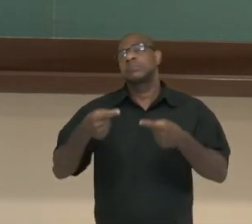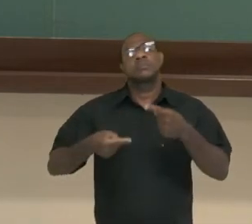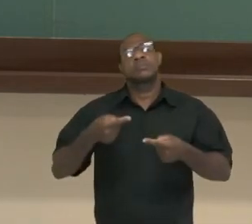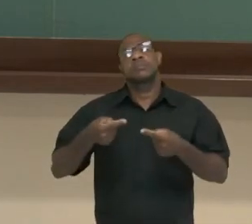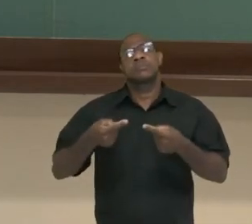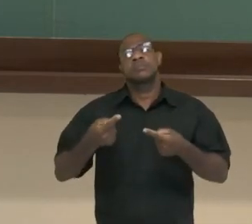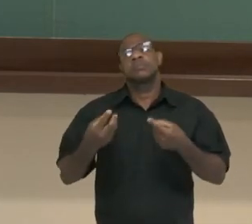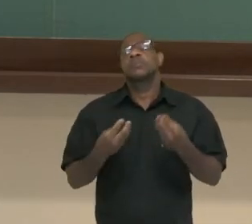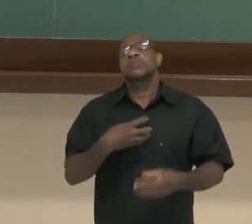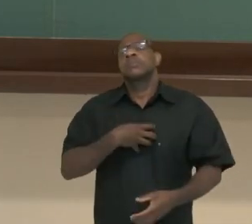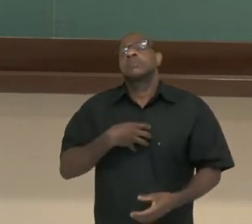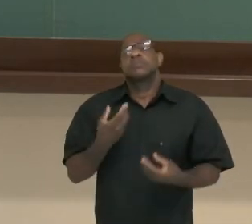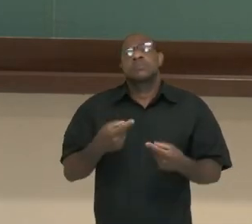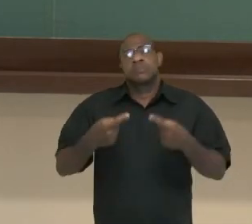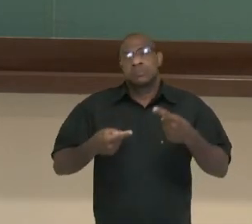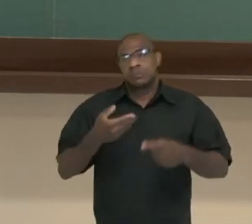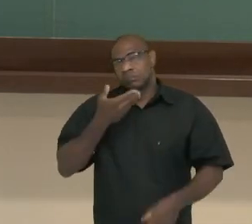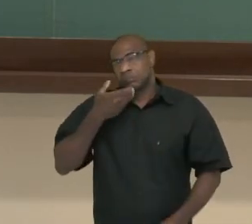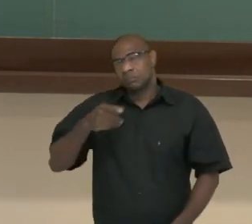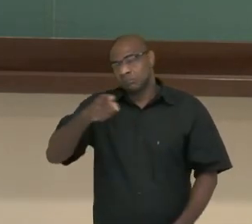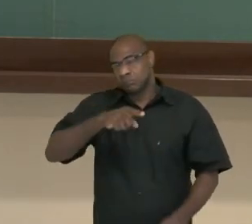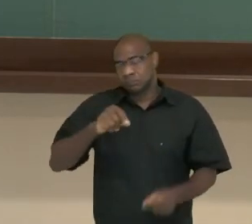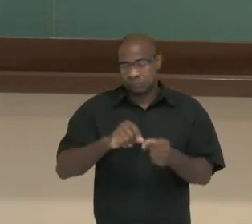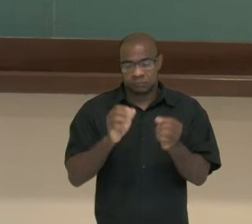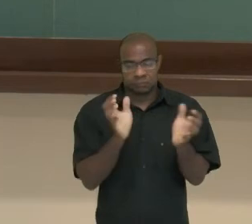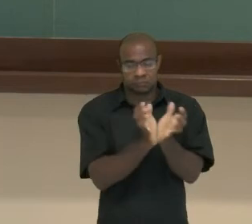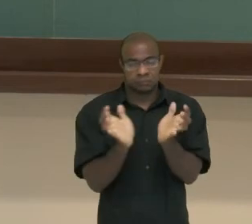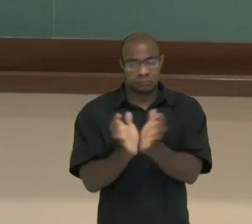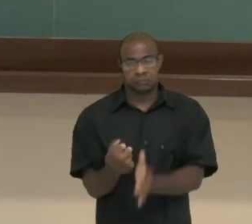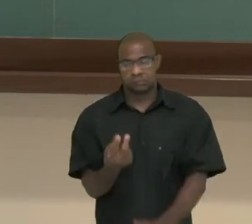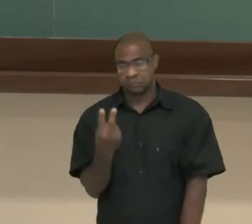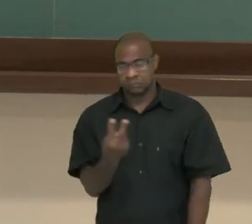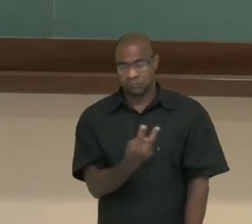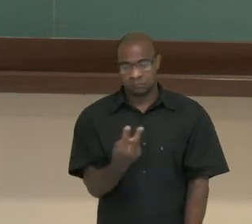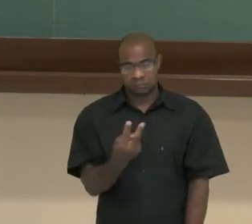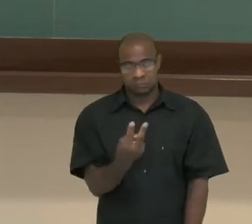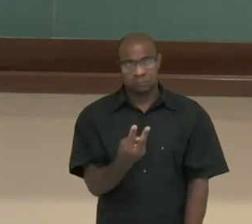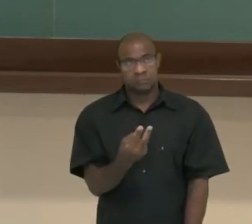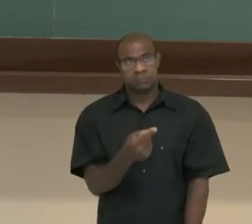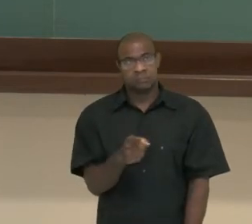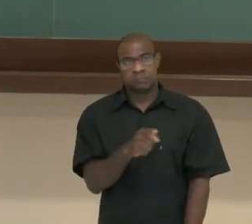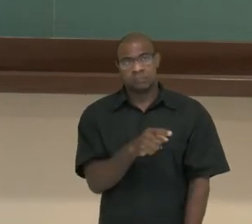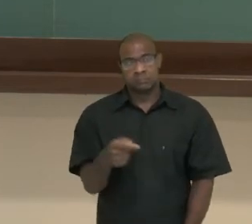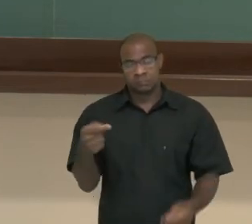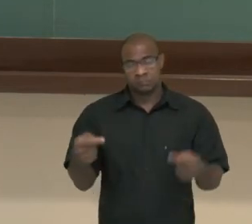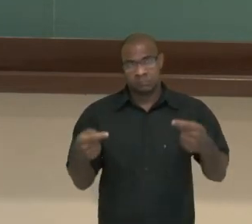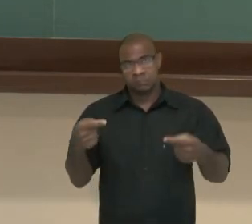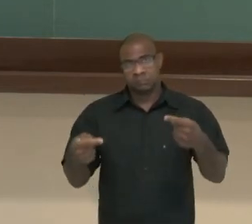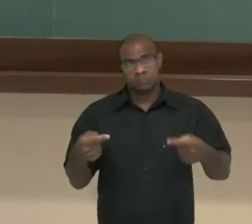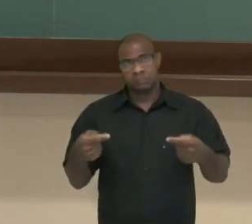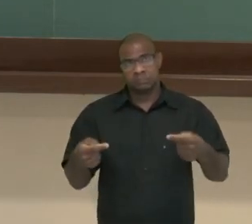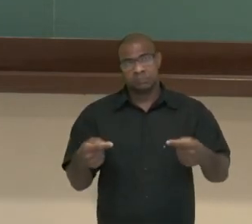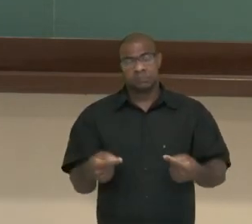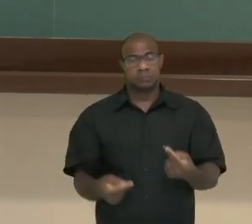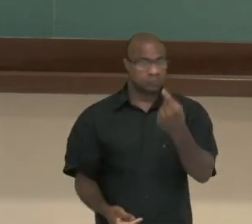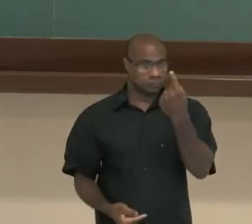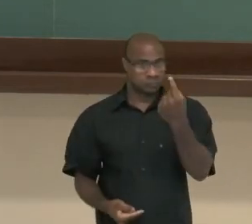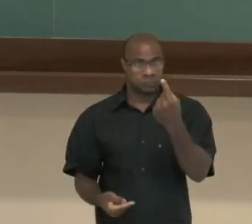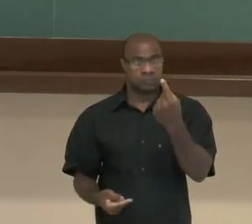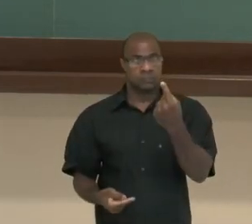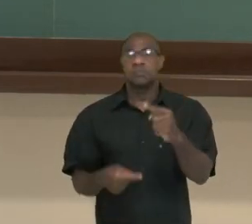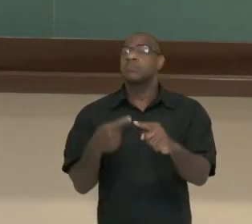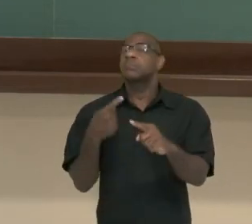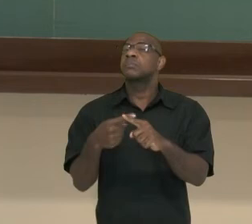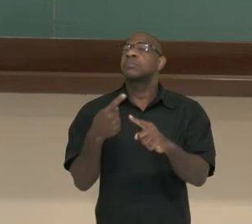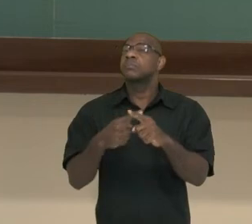dizer? Eu pedi que você formasse 2 grupos. Então, para debater a questão 1, por que